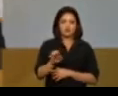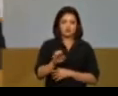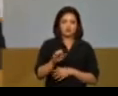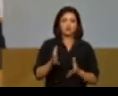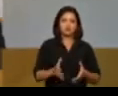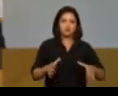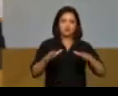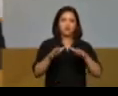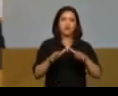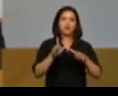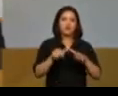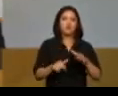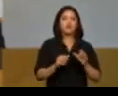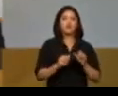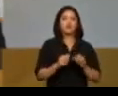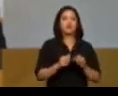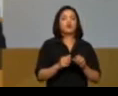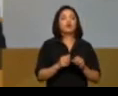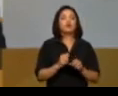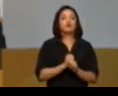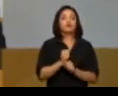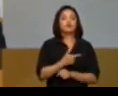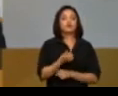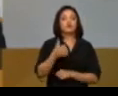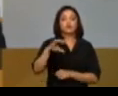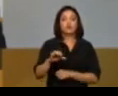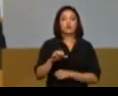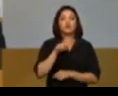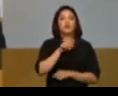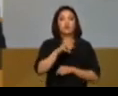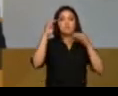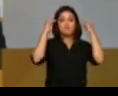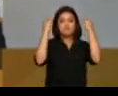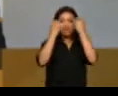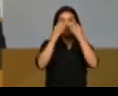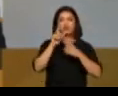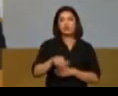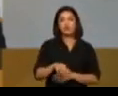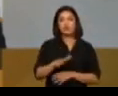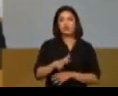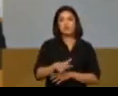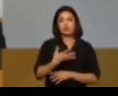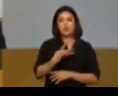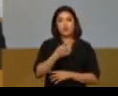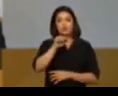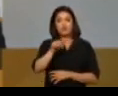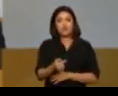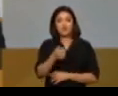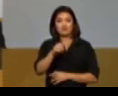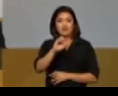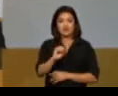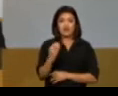do terceiro trimestre de 2019. No Golfo do México, a média é de